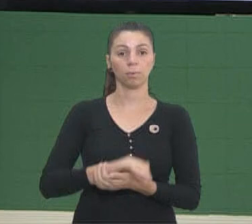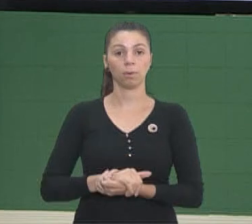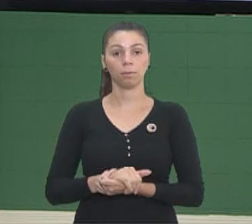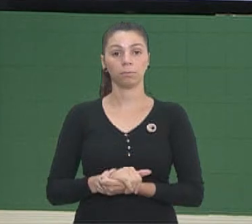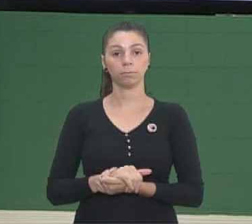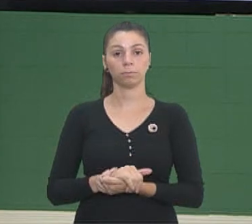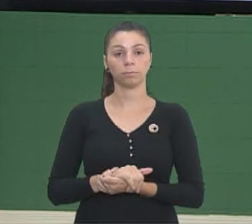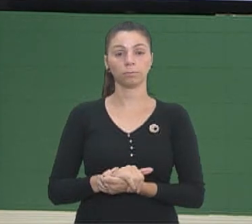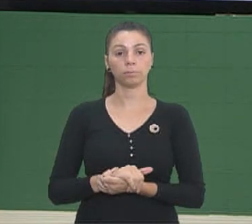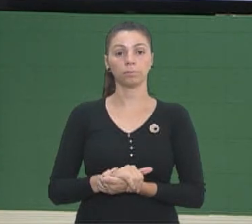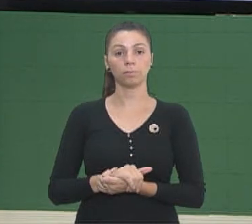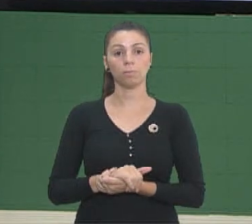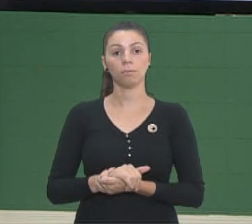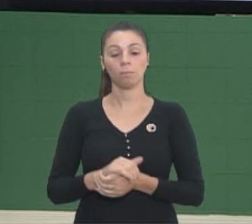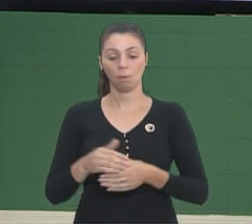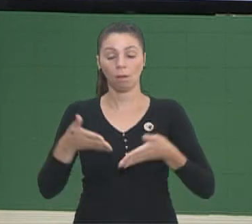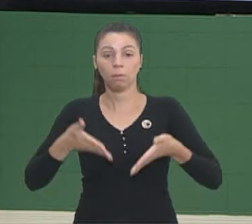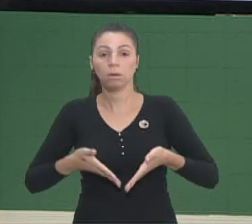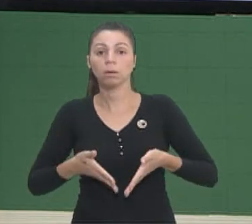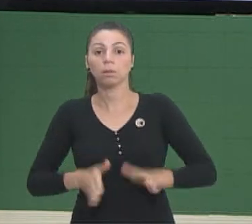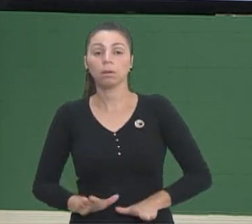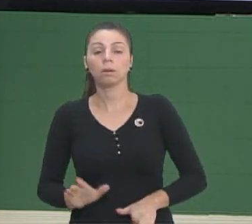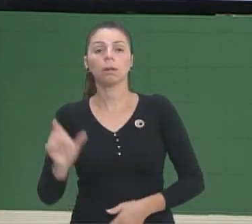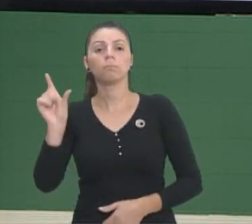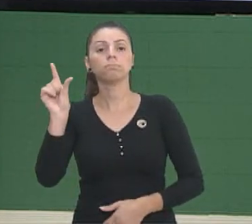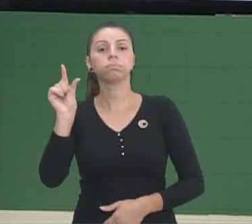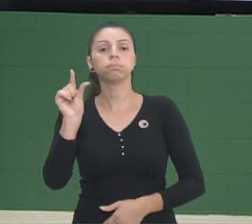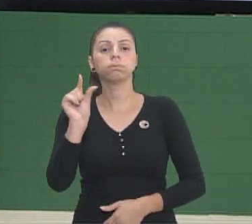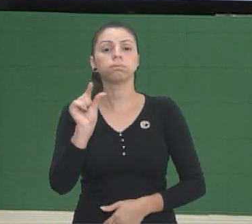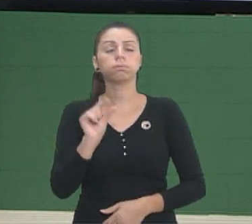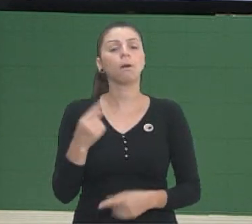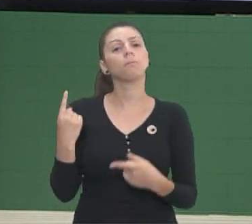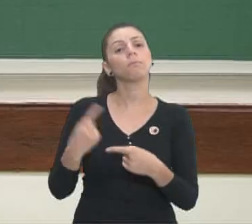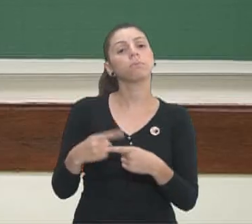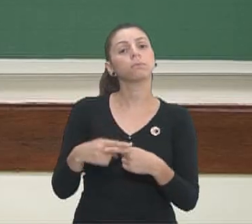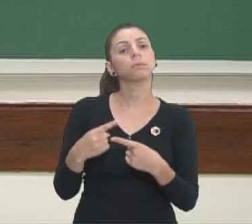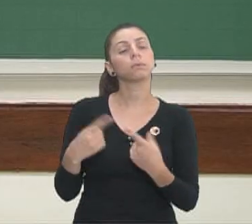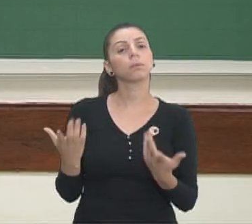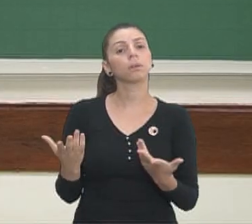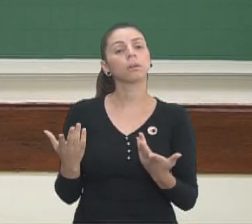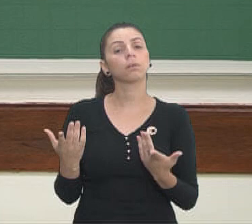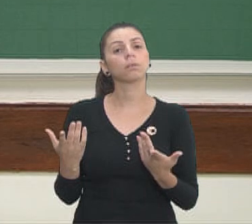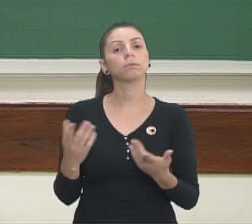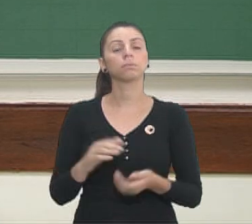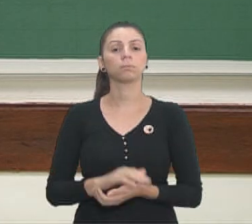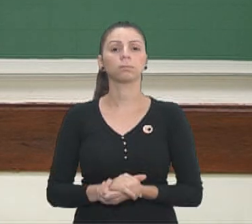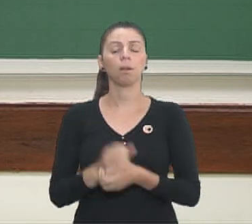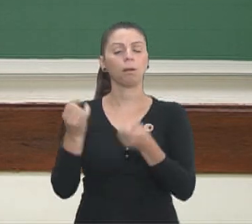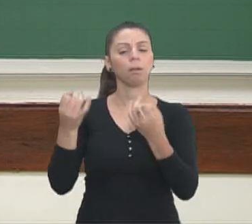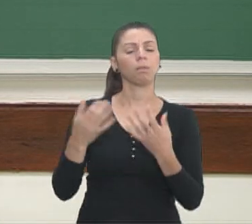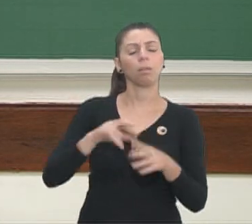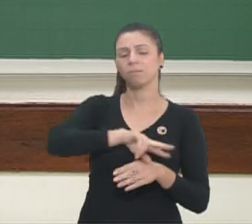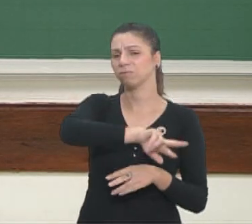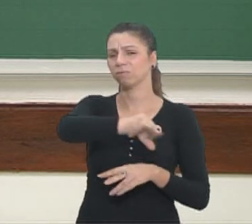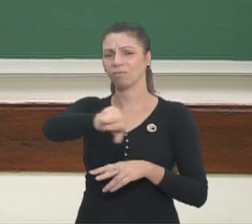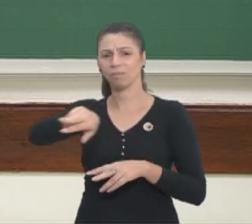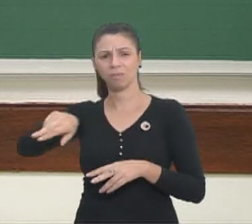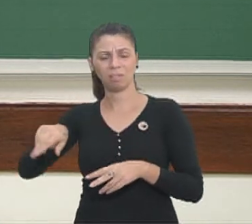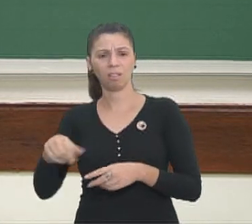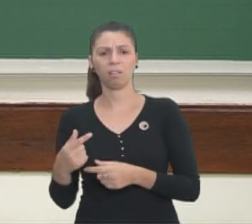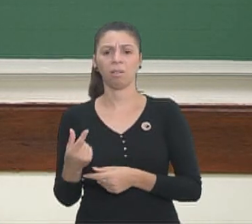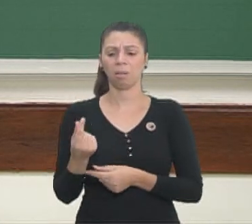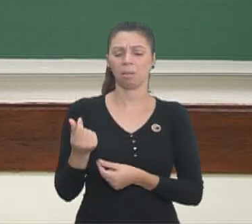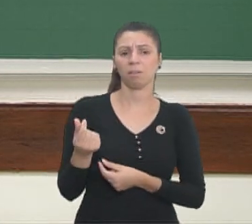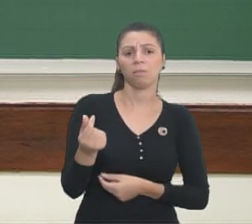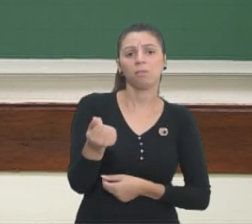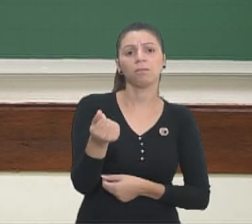tem diminuído nos últimos anos. Por quê? Quais seriam então os motivos? Vários. O alto custo,